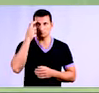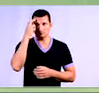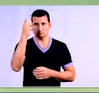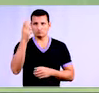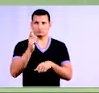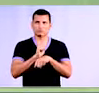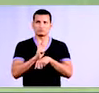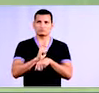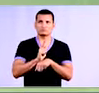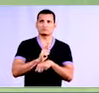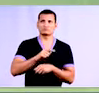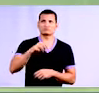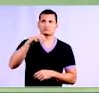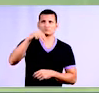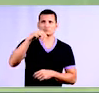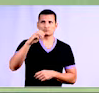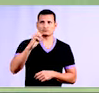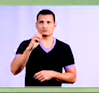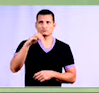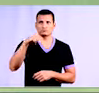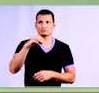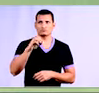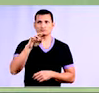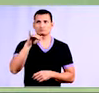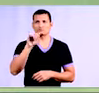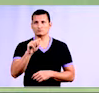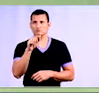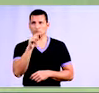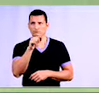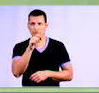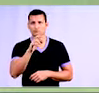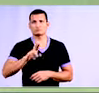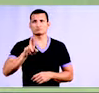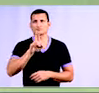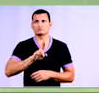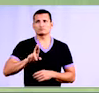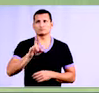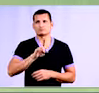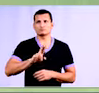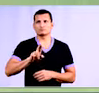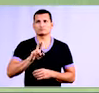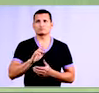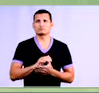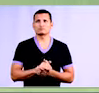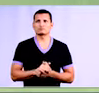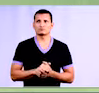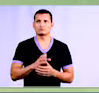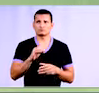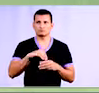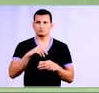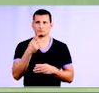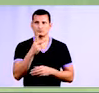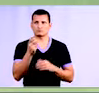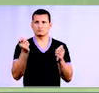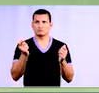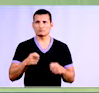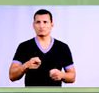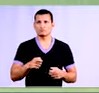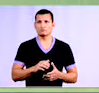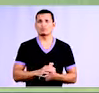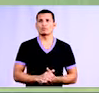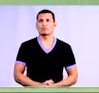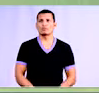de memória para que ela seja, de certa forma, utilizada dentro do seu potencial,